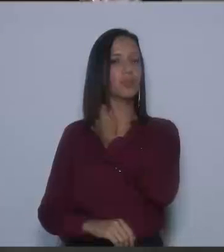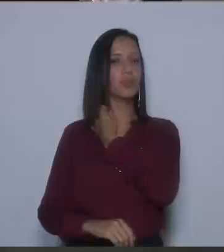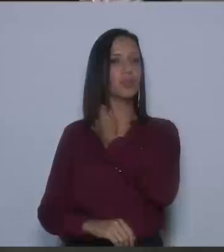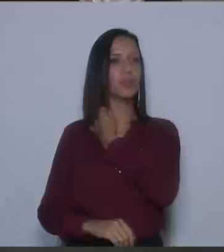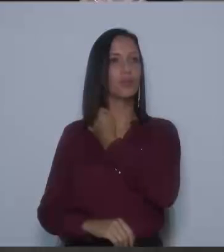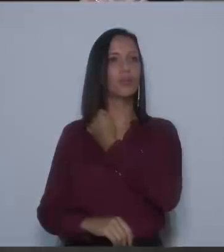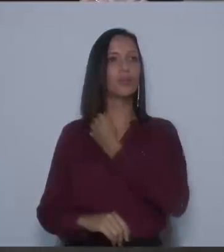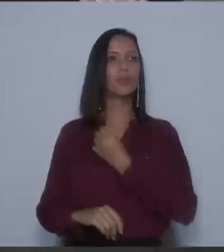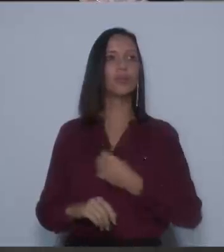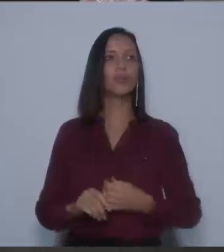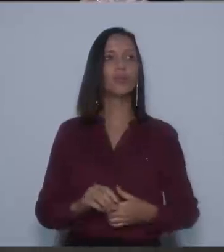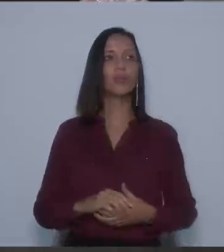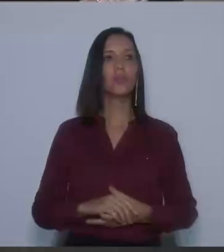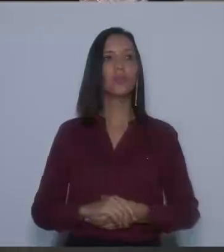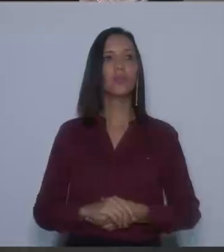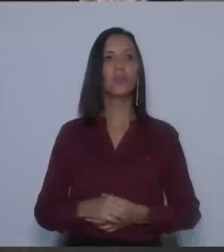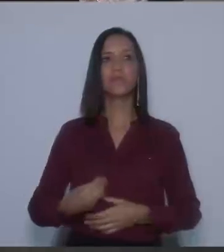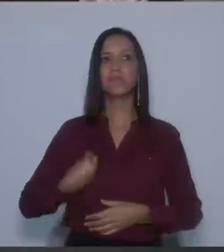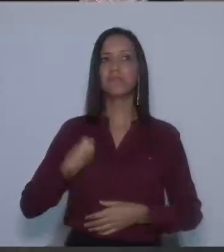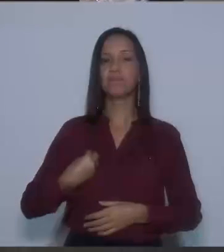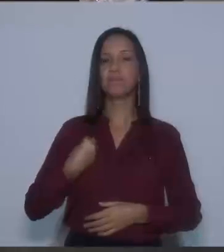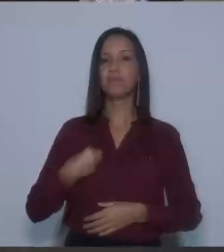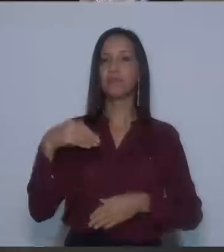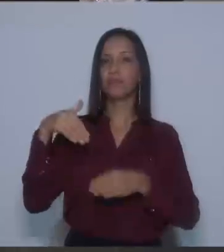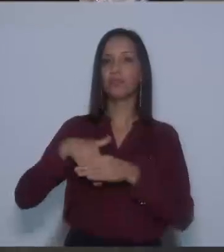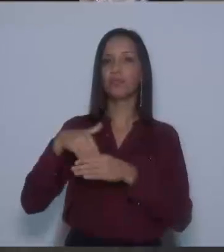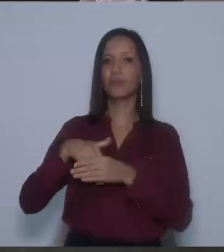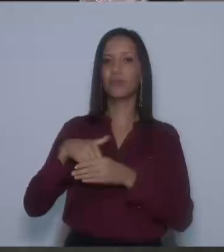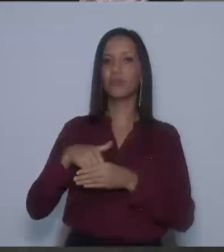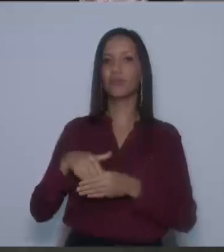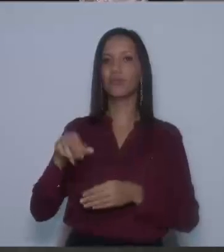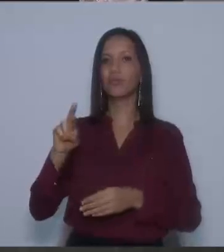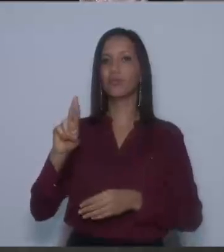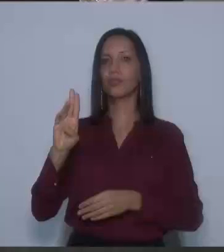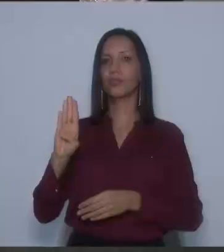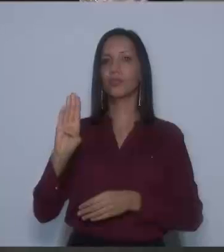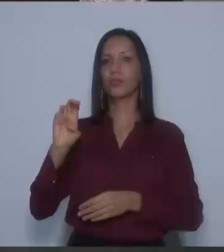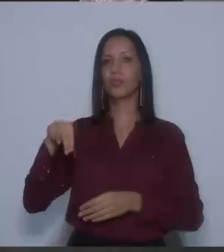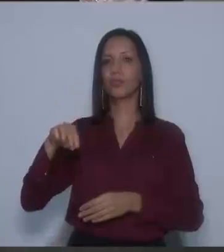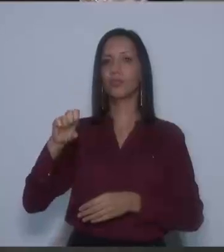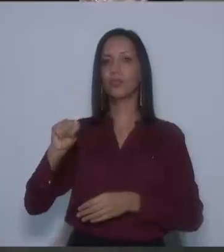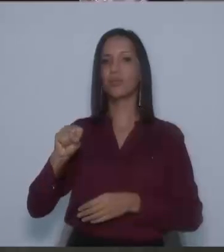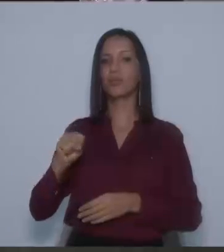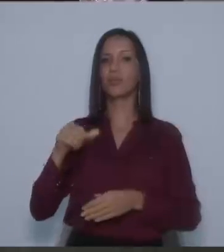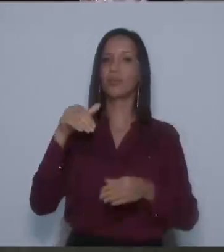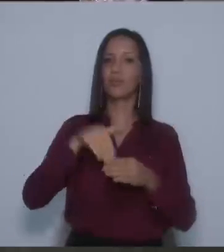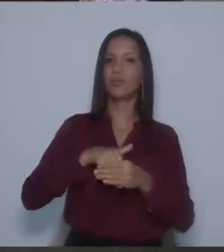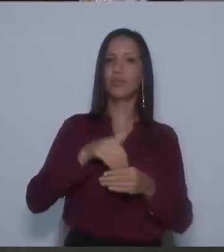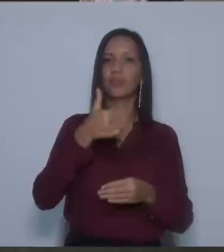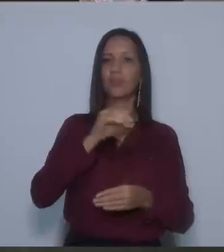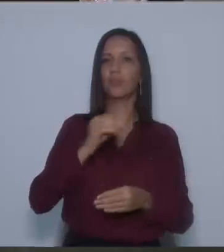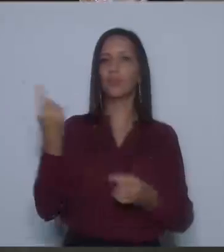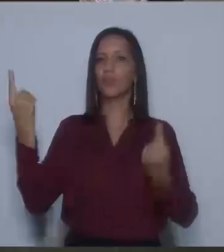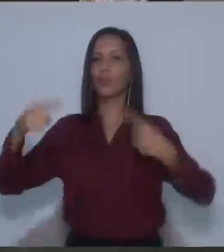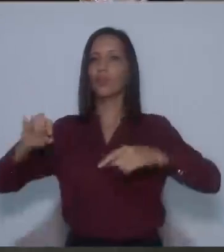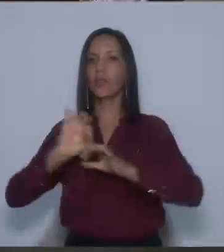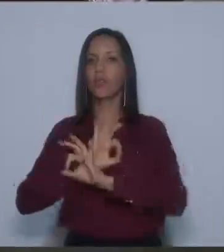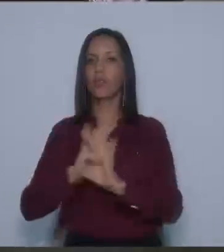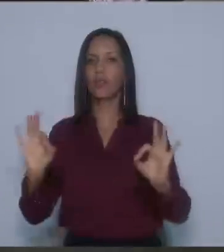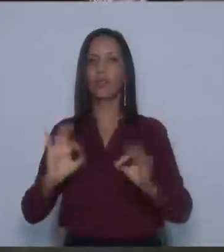9. Estão constando o voto do vereador Rubens Nunes. Então são 10 votos favoráveis, nenhum contrário.